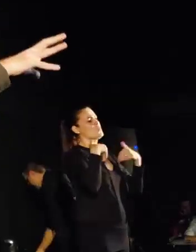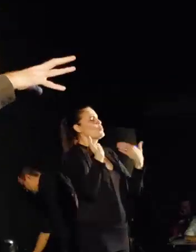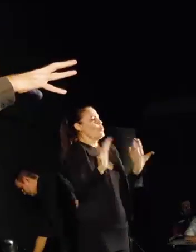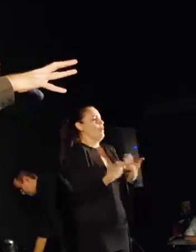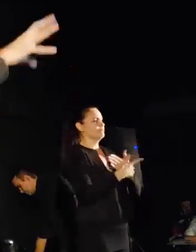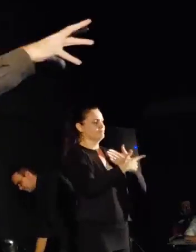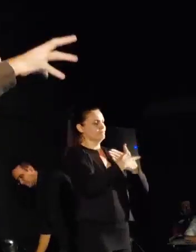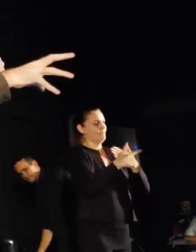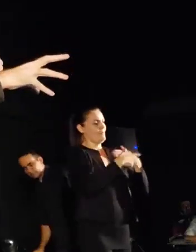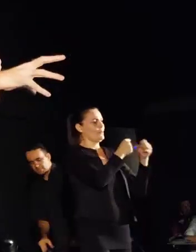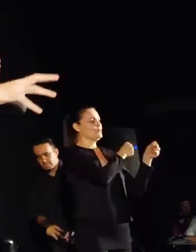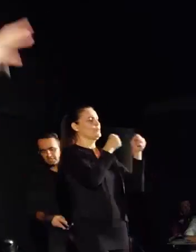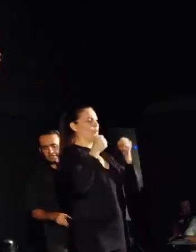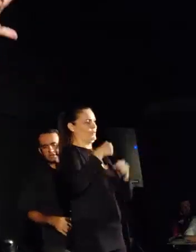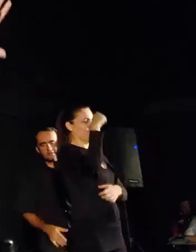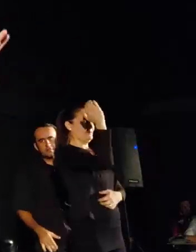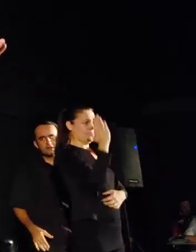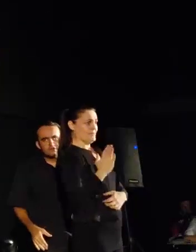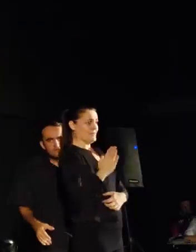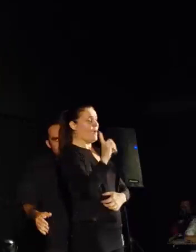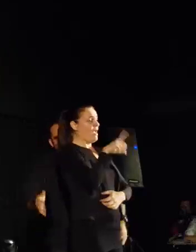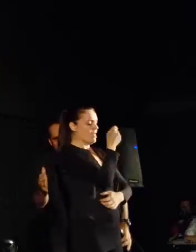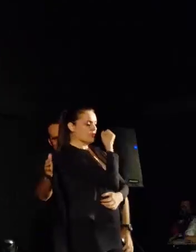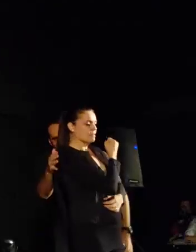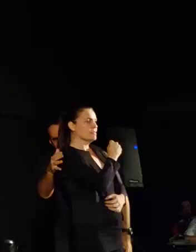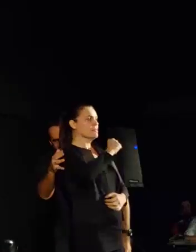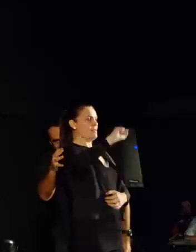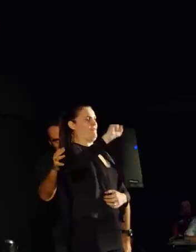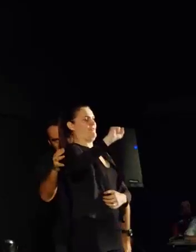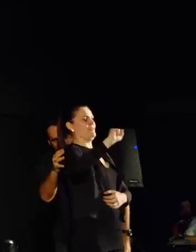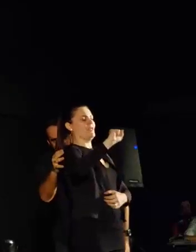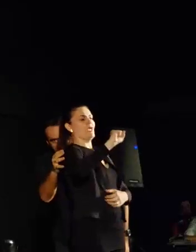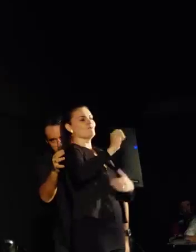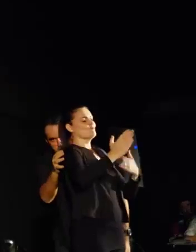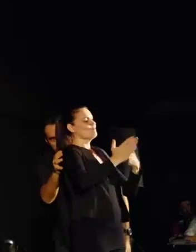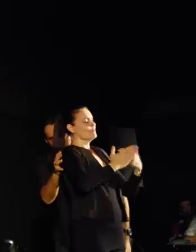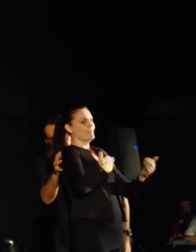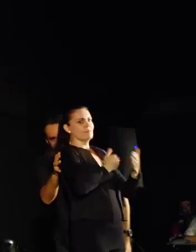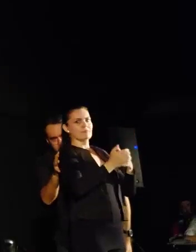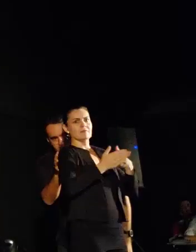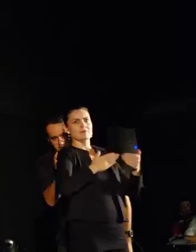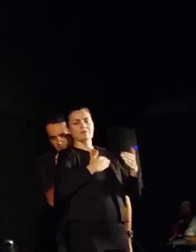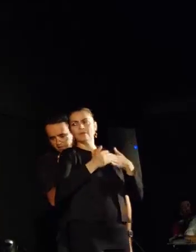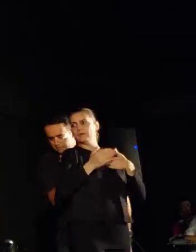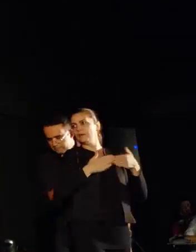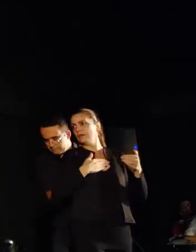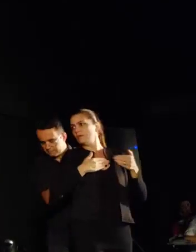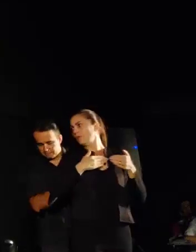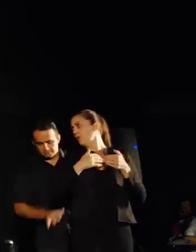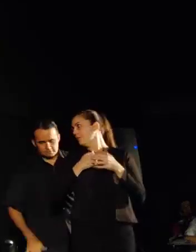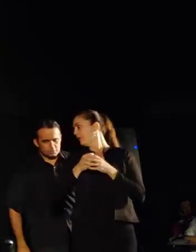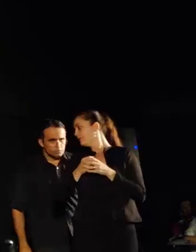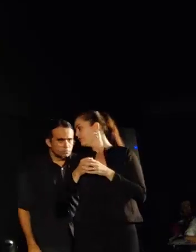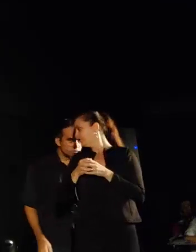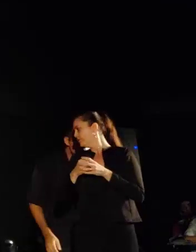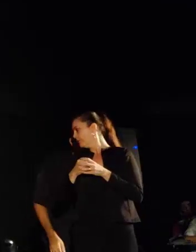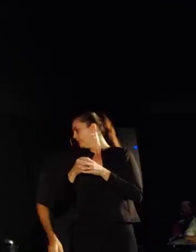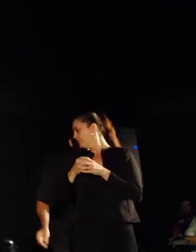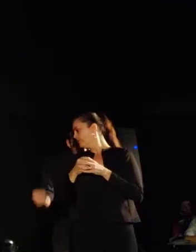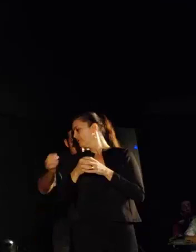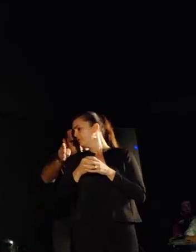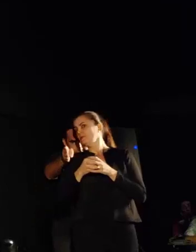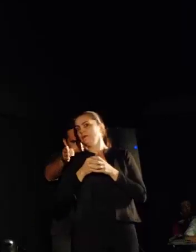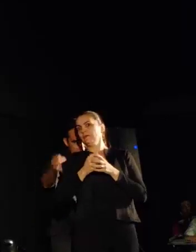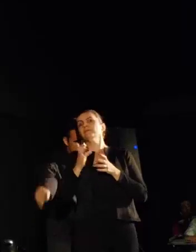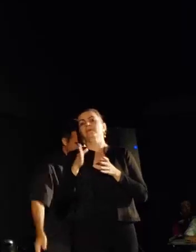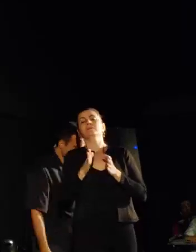poder no Brasil. É defender, custe o que custar, não só uma relação completa